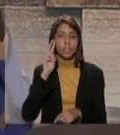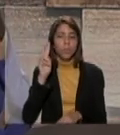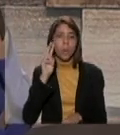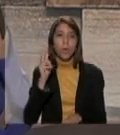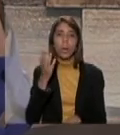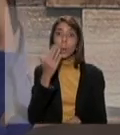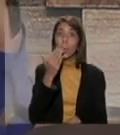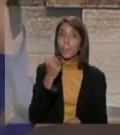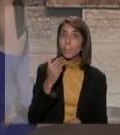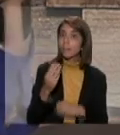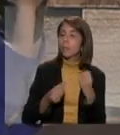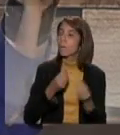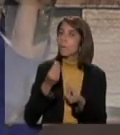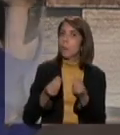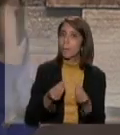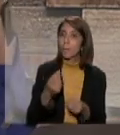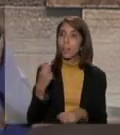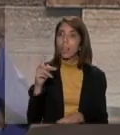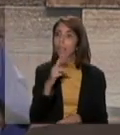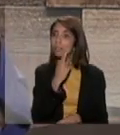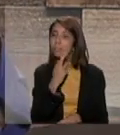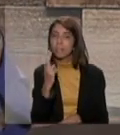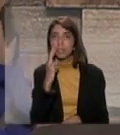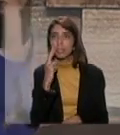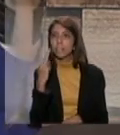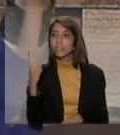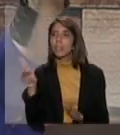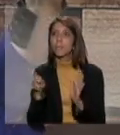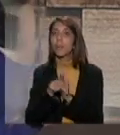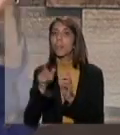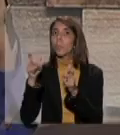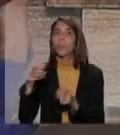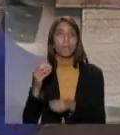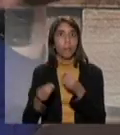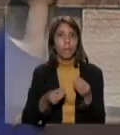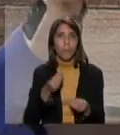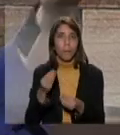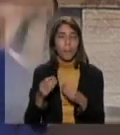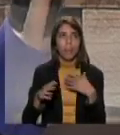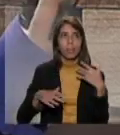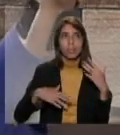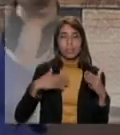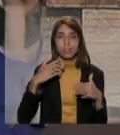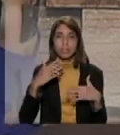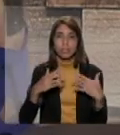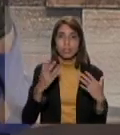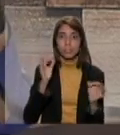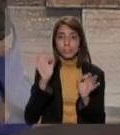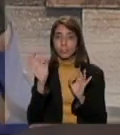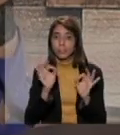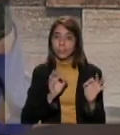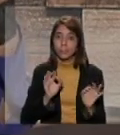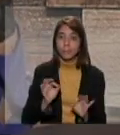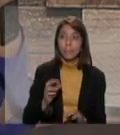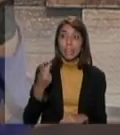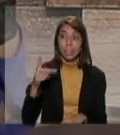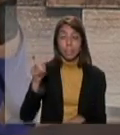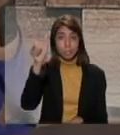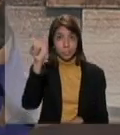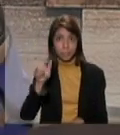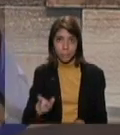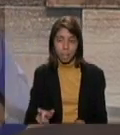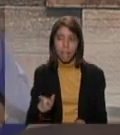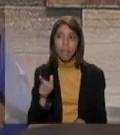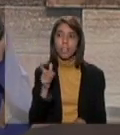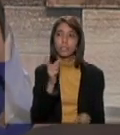isso, começa a ver o que eles comiam, como é que é a comida, começa a ir a restaurante libanês, como é que é isso. É assim, vai chegando, entendeu? Vou chegando na atmosfera do